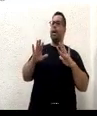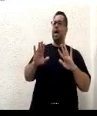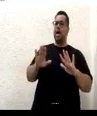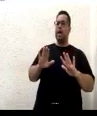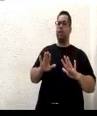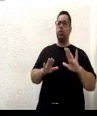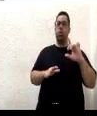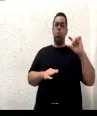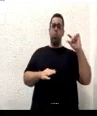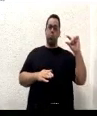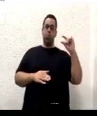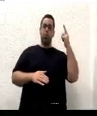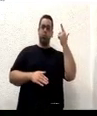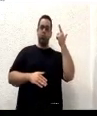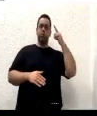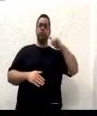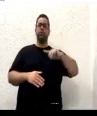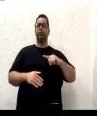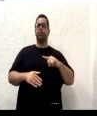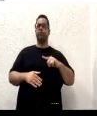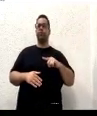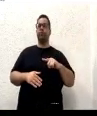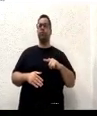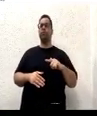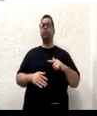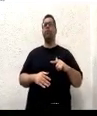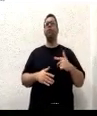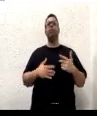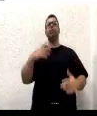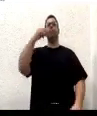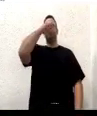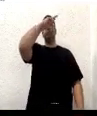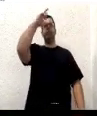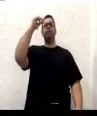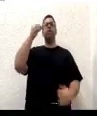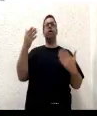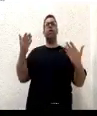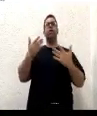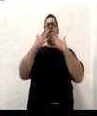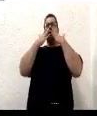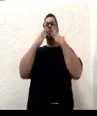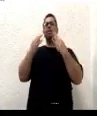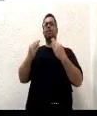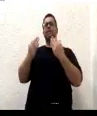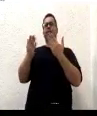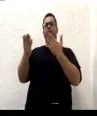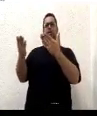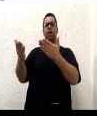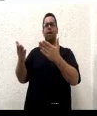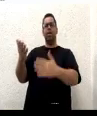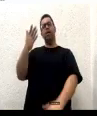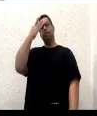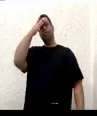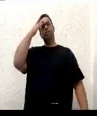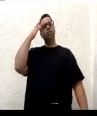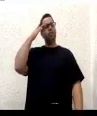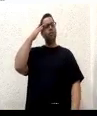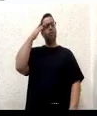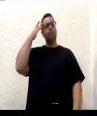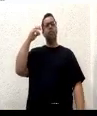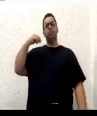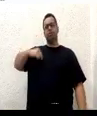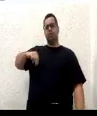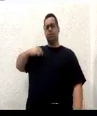parte. Mas dá uma atenção agora, senhor prefeito, para dar uma correção justa aí para o pessoal, que teve